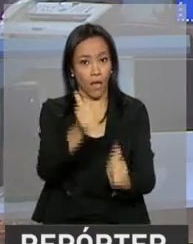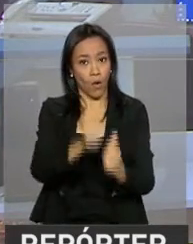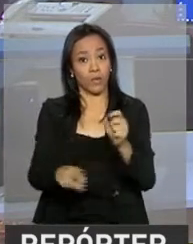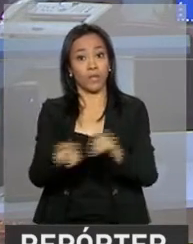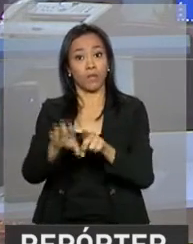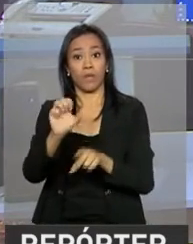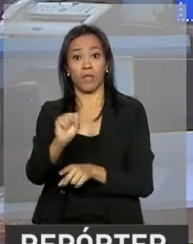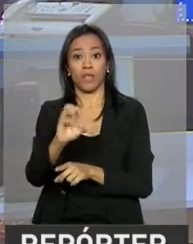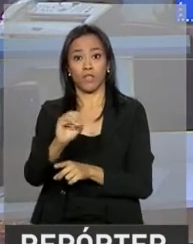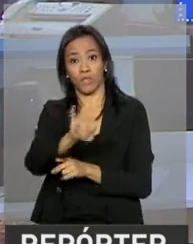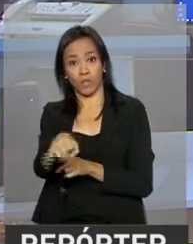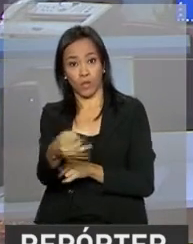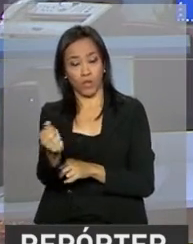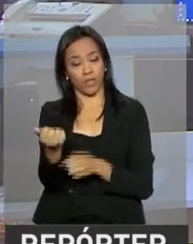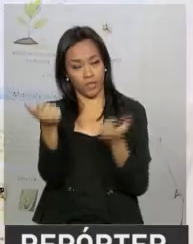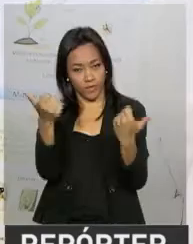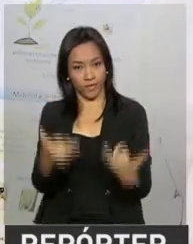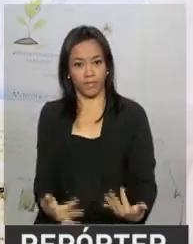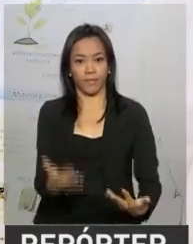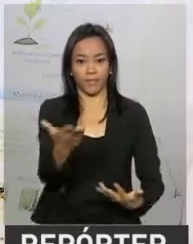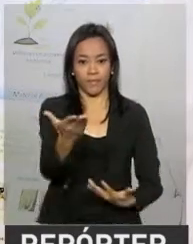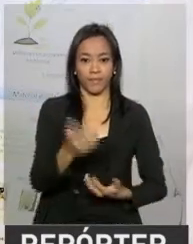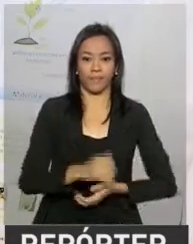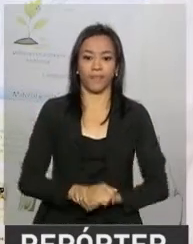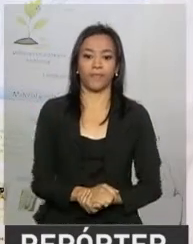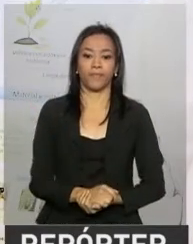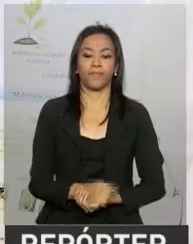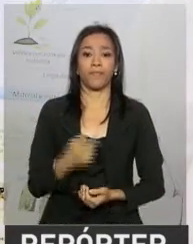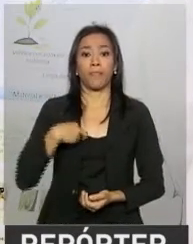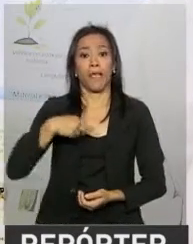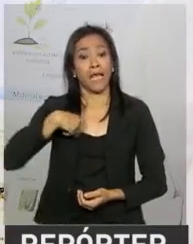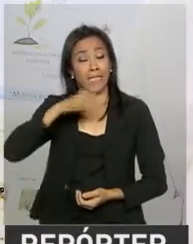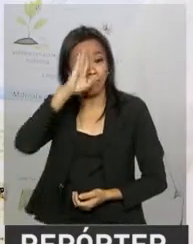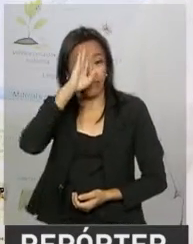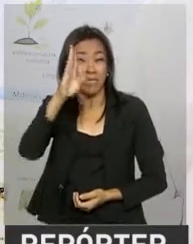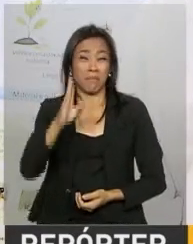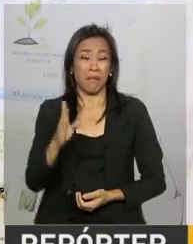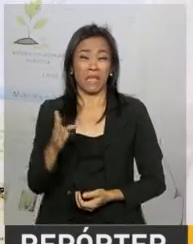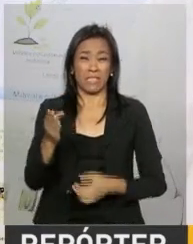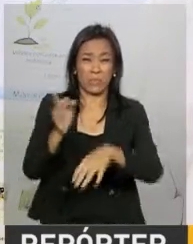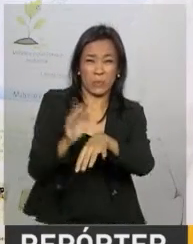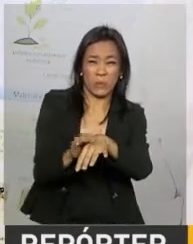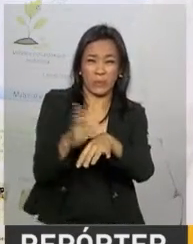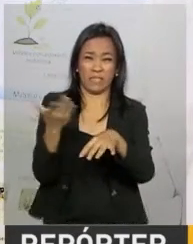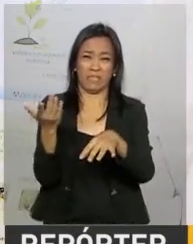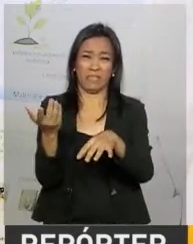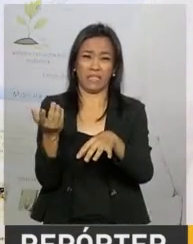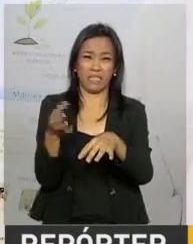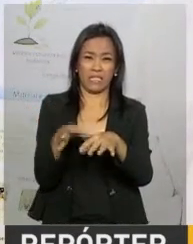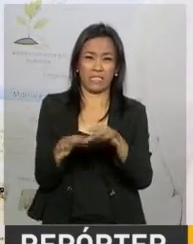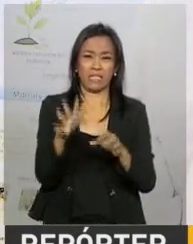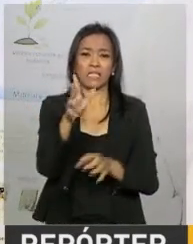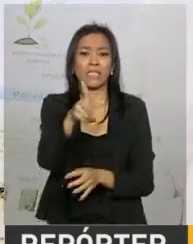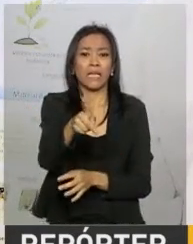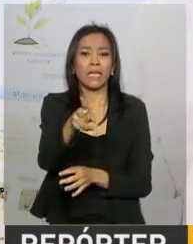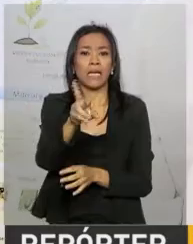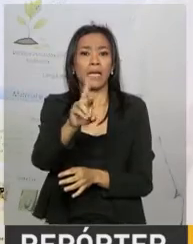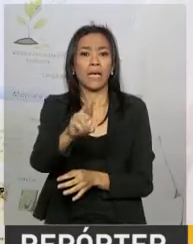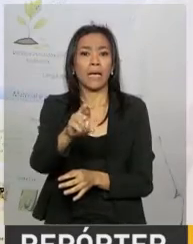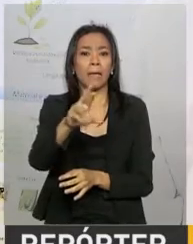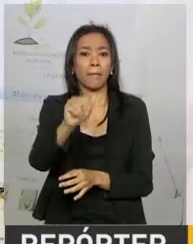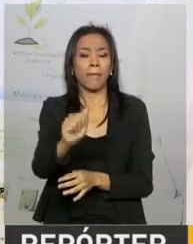tem as informações as principais pragas que atacam as lavouras de soja e arroz são os percevejos